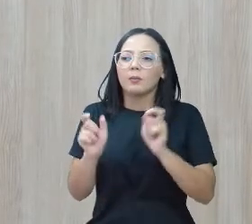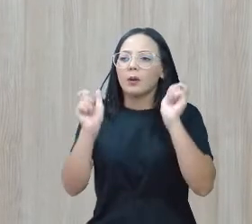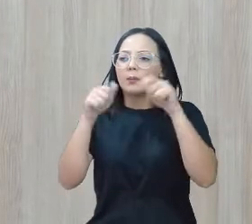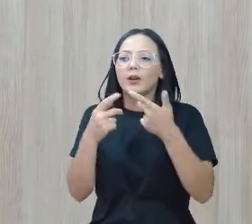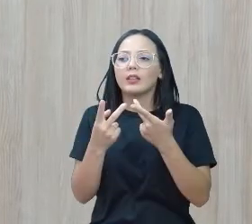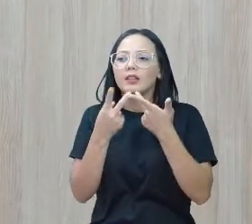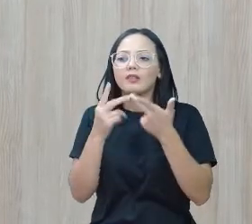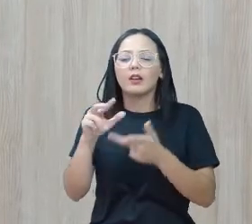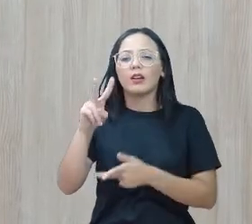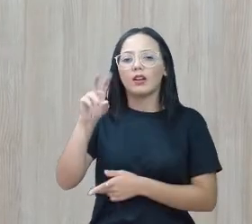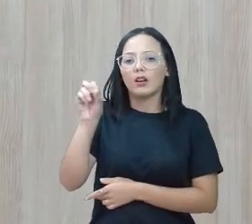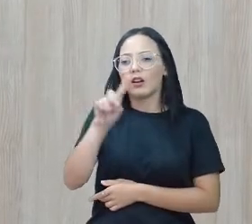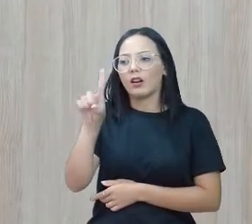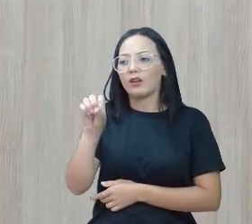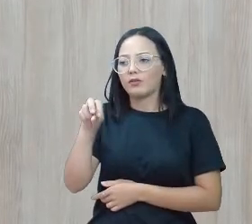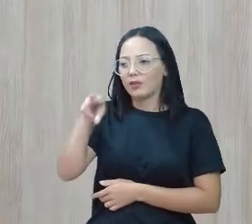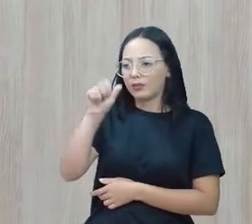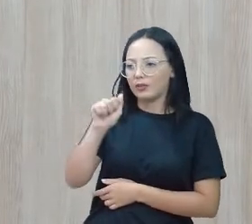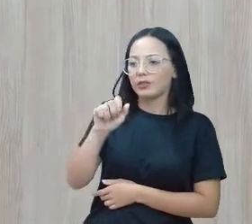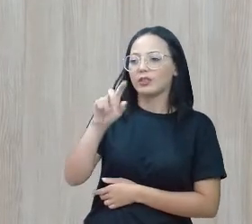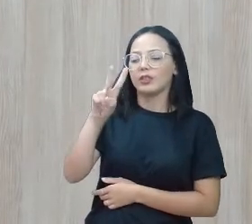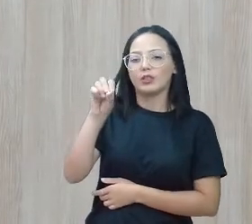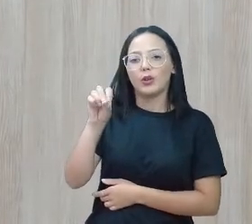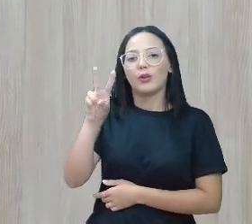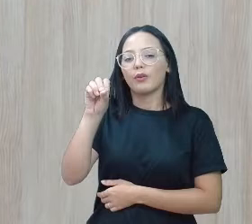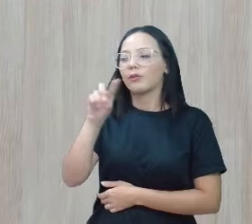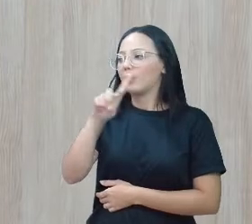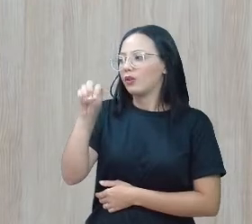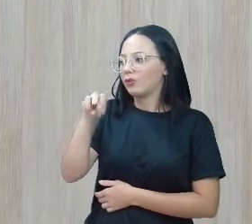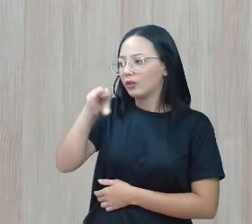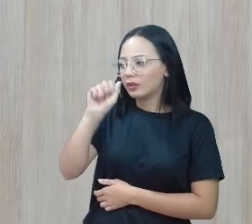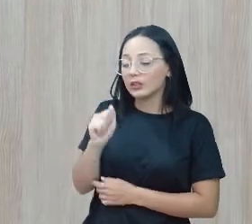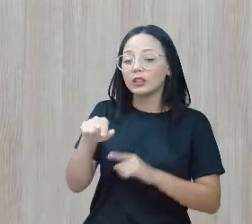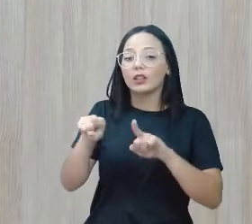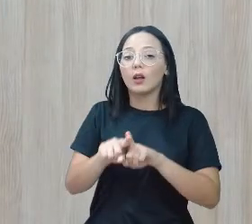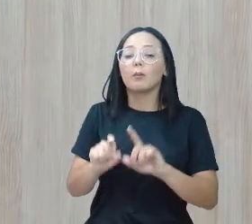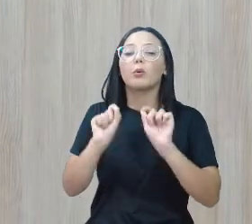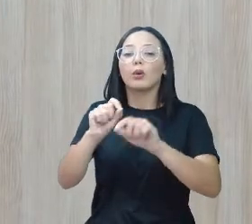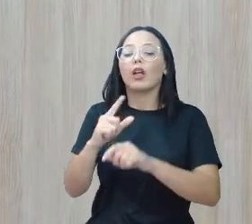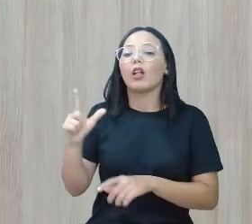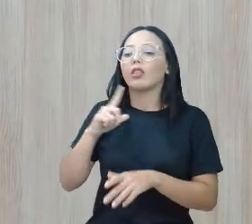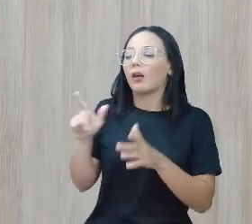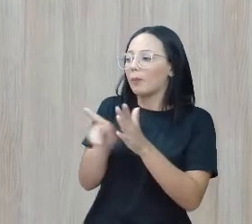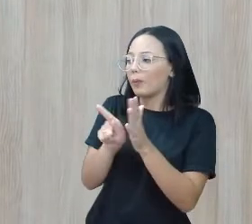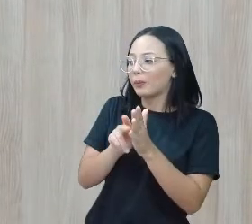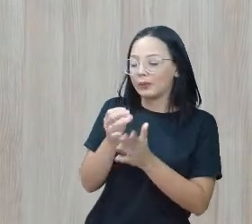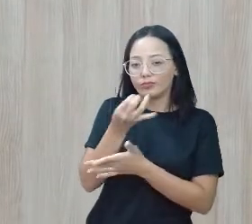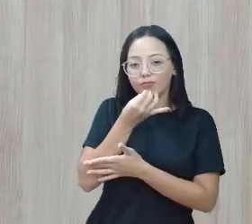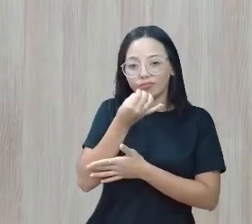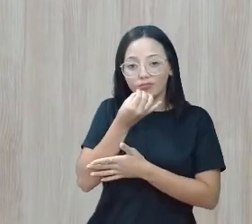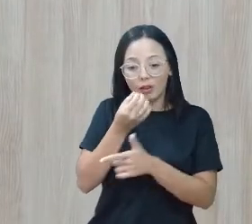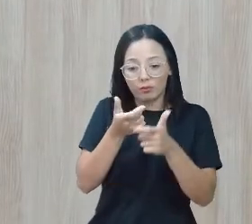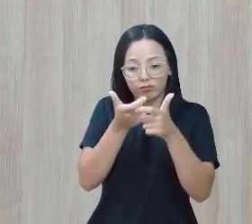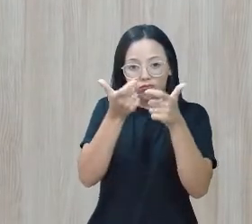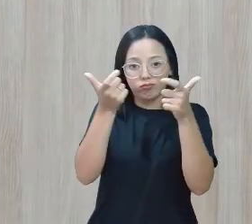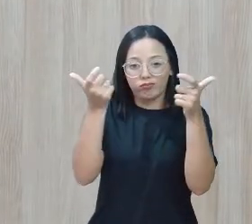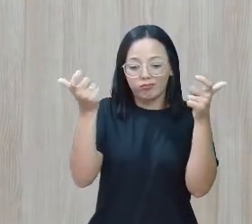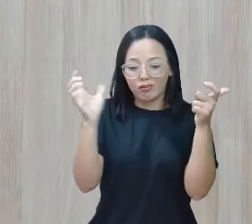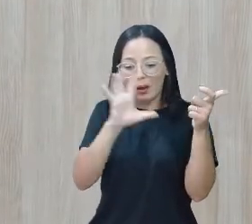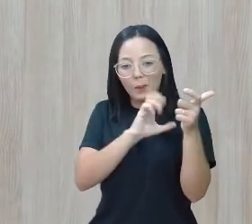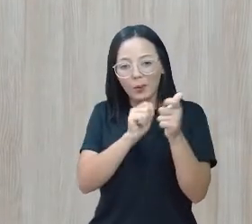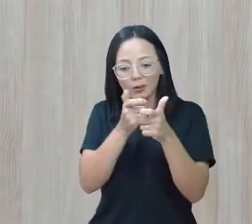é a minha vovozona, vovozona, não é? E aí tem aquela dimensão de enorme,